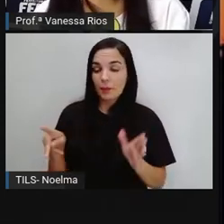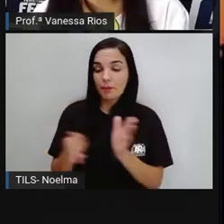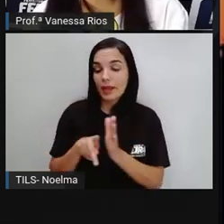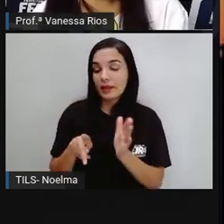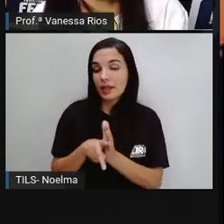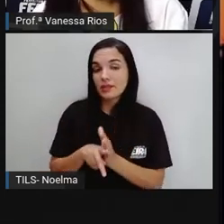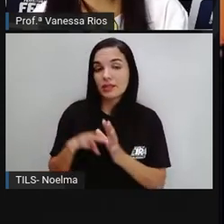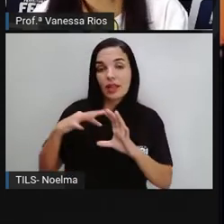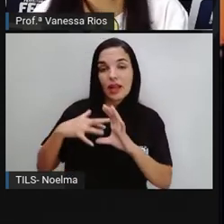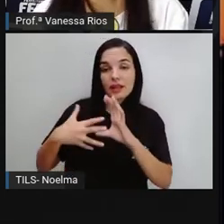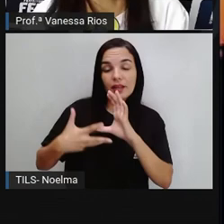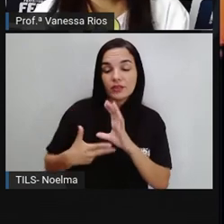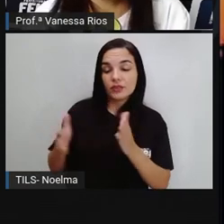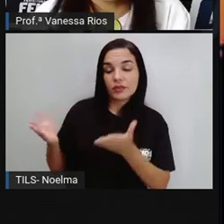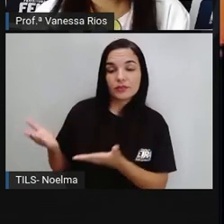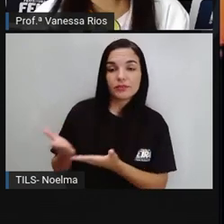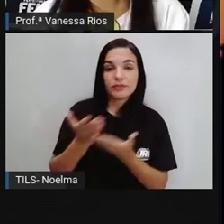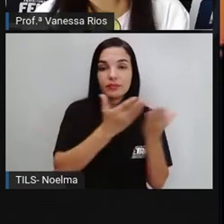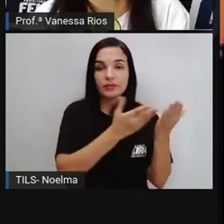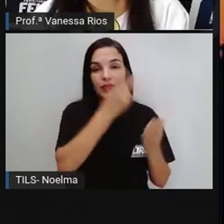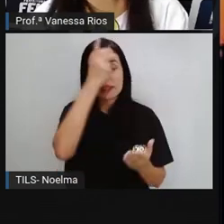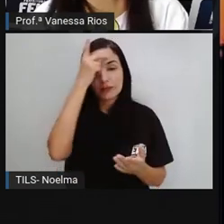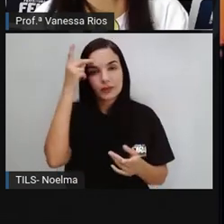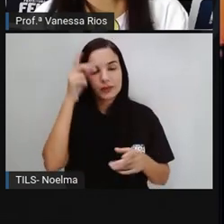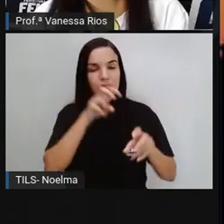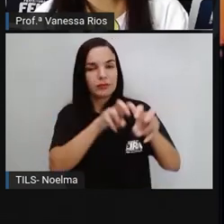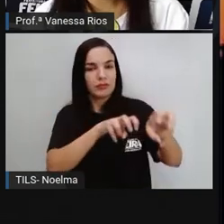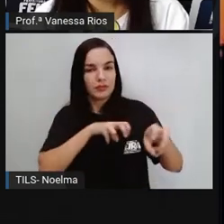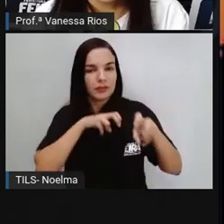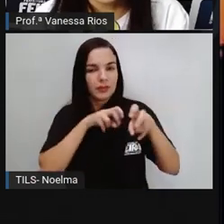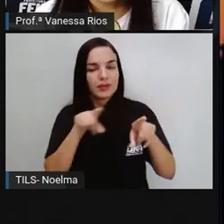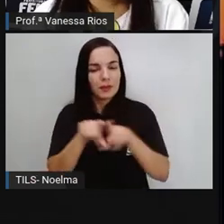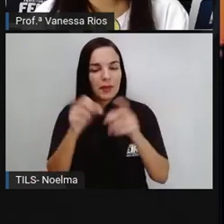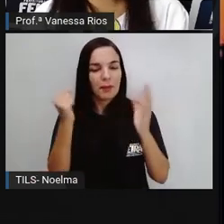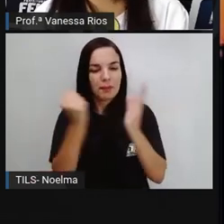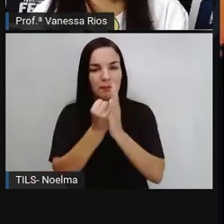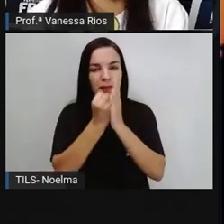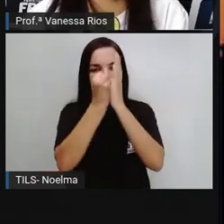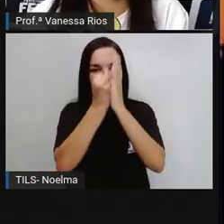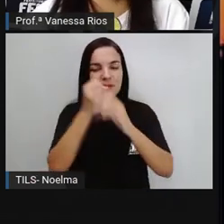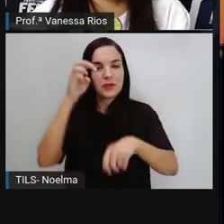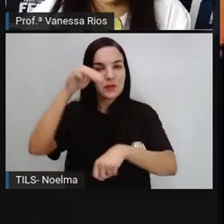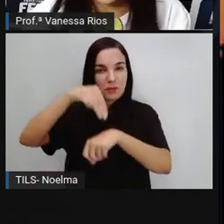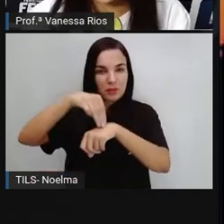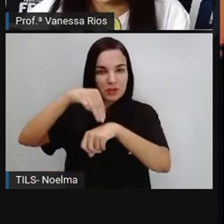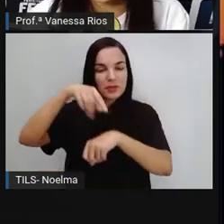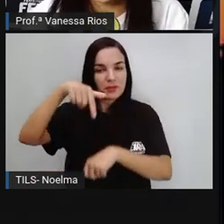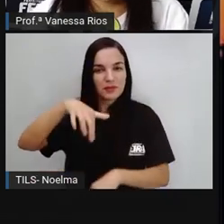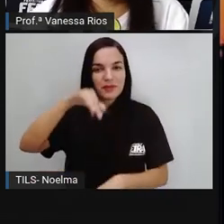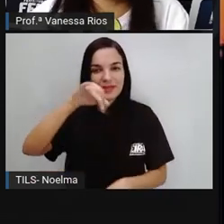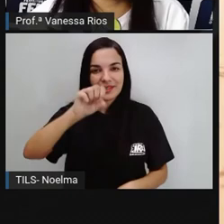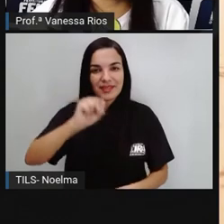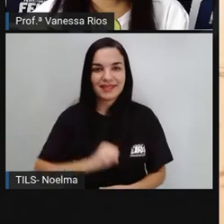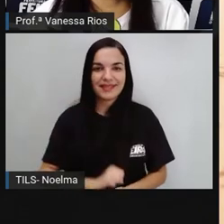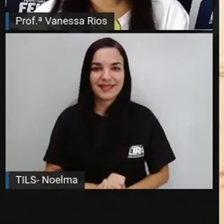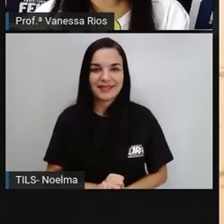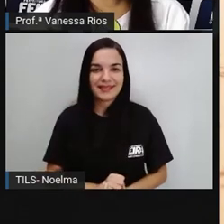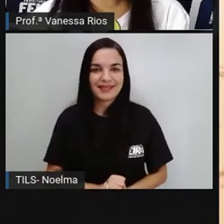algo característico, que também aí são considerados patrimônios da cidade de Feira de Santana.